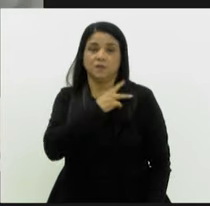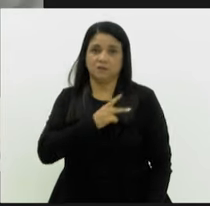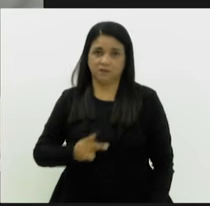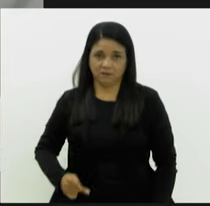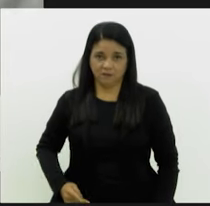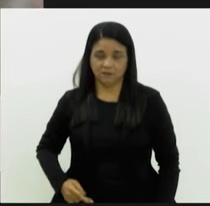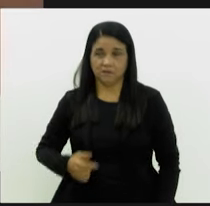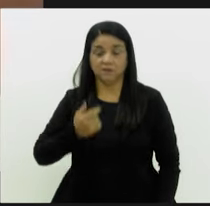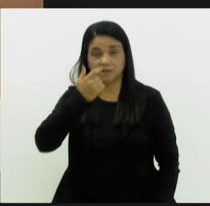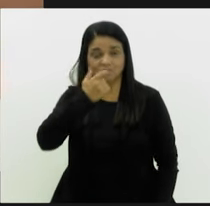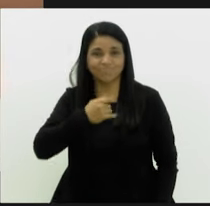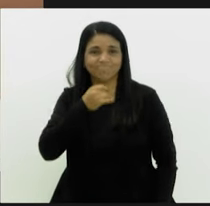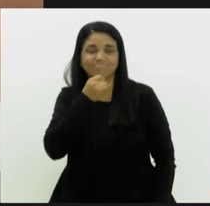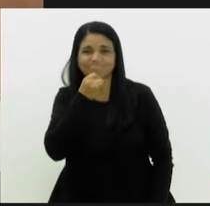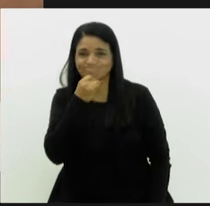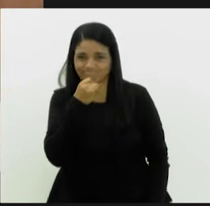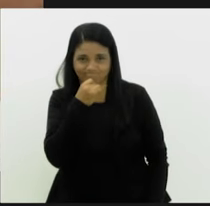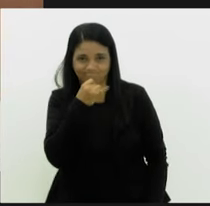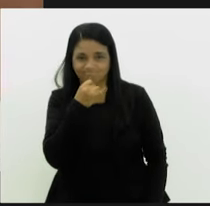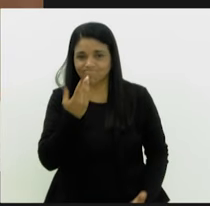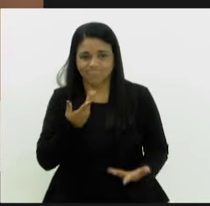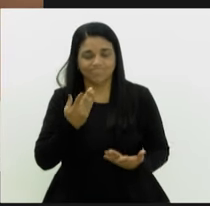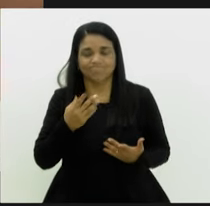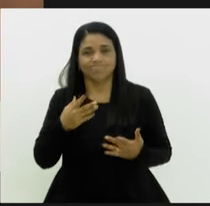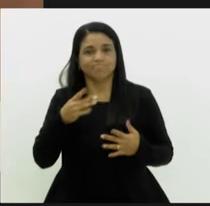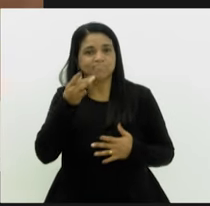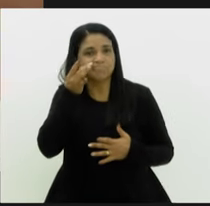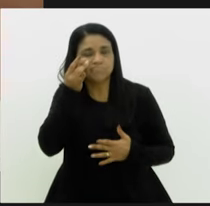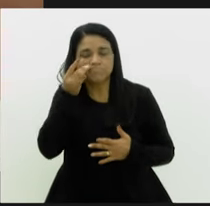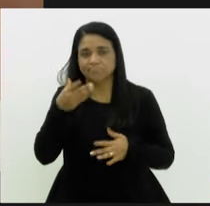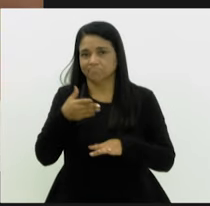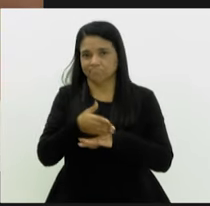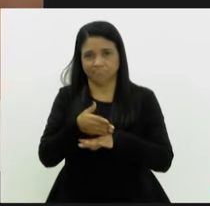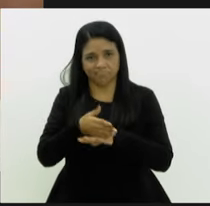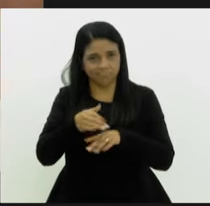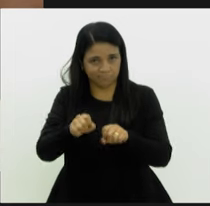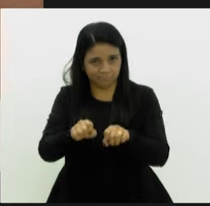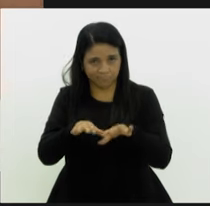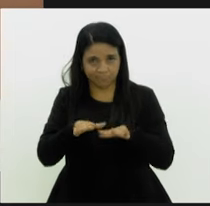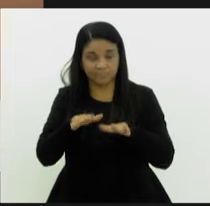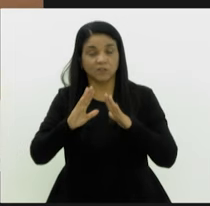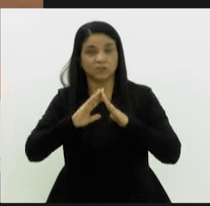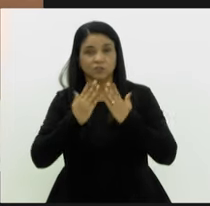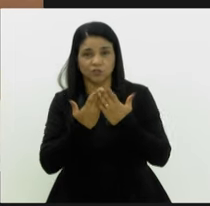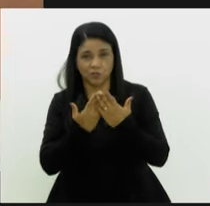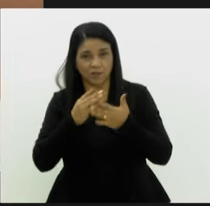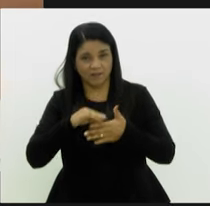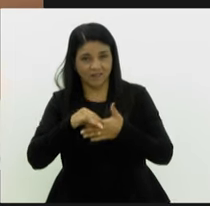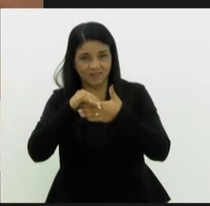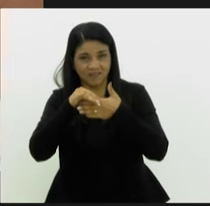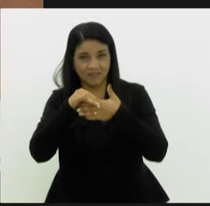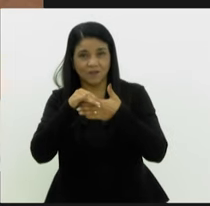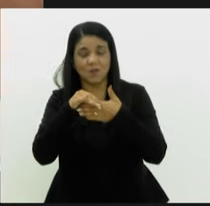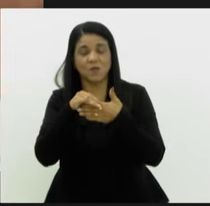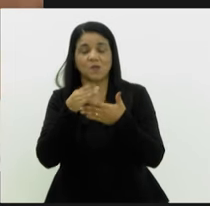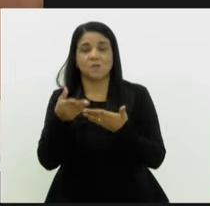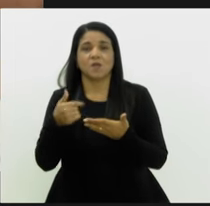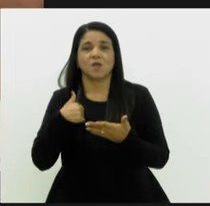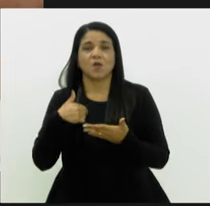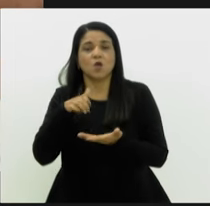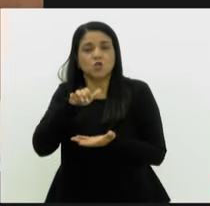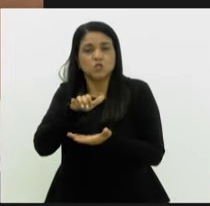presidente, eu infelizmente não pude estar presente hoje na reunião de colégio de líderes, porque perdi o esposo da minha prima,